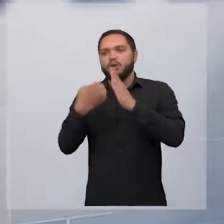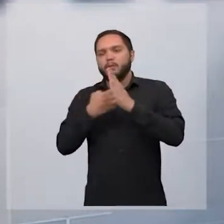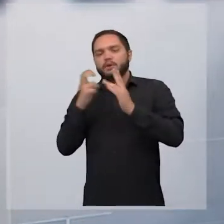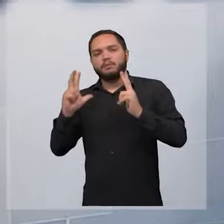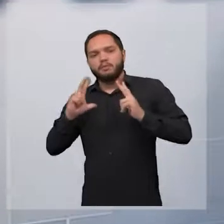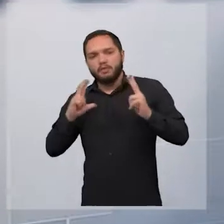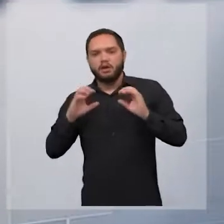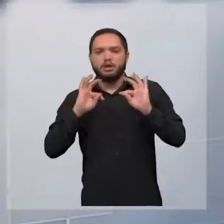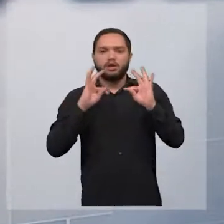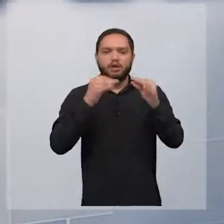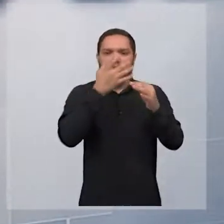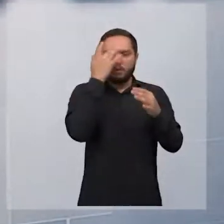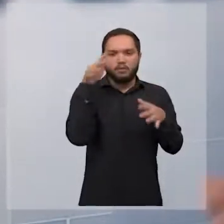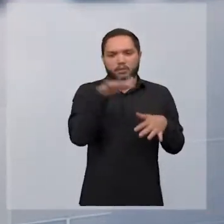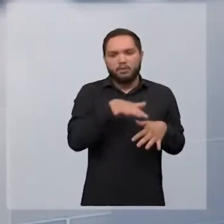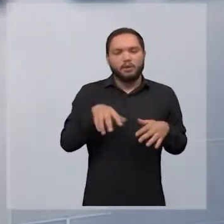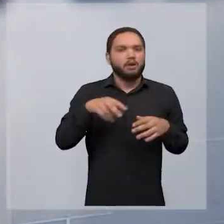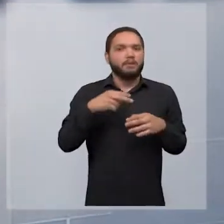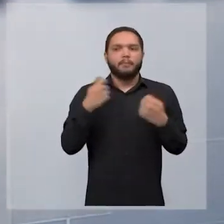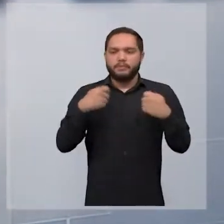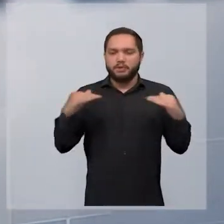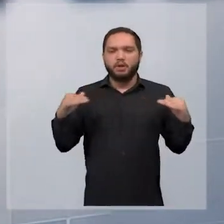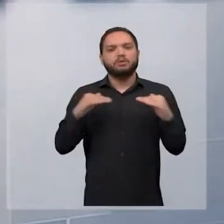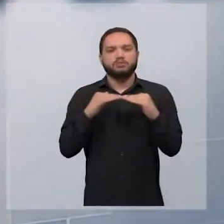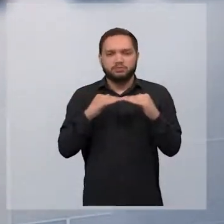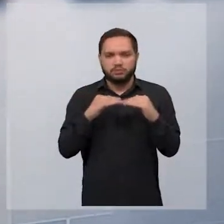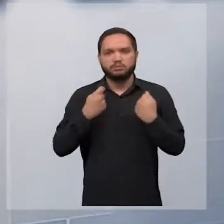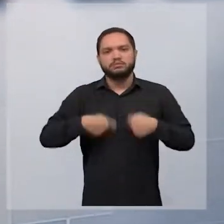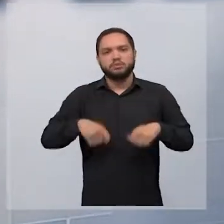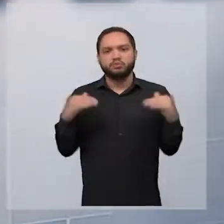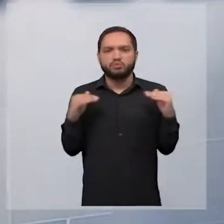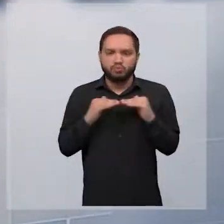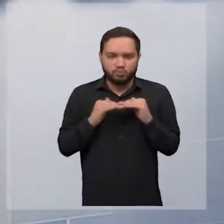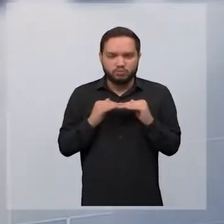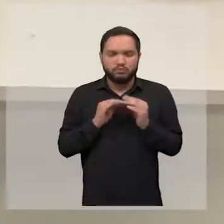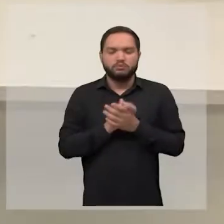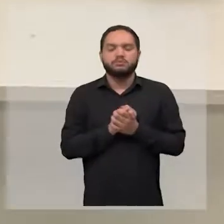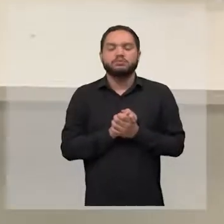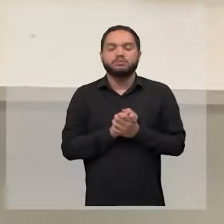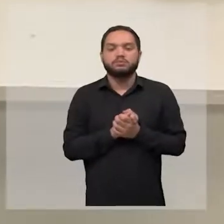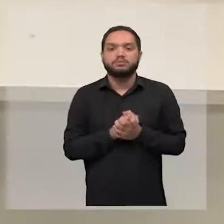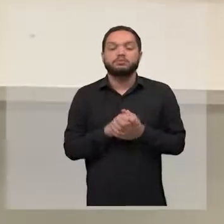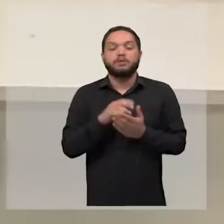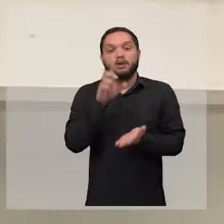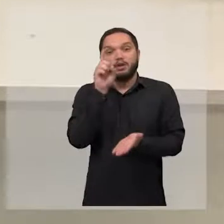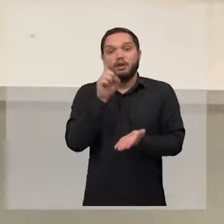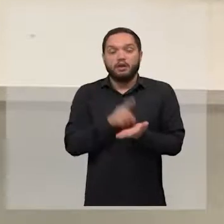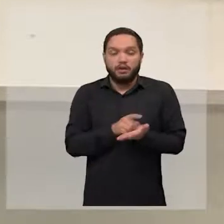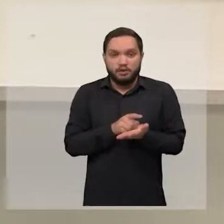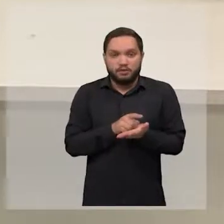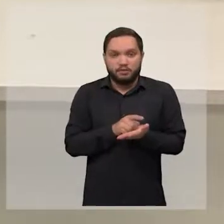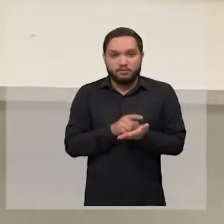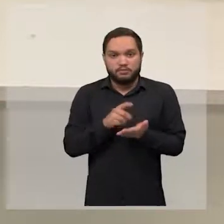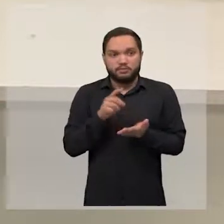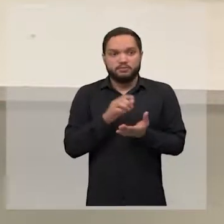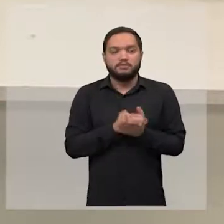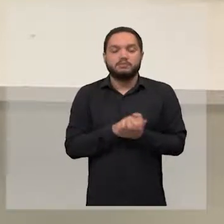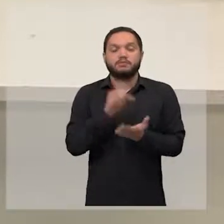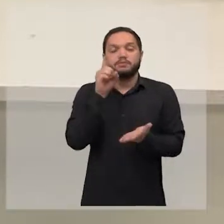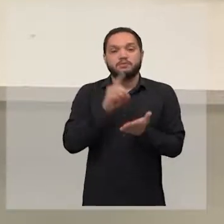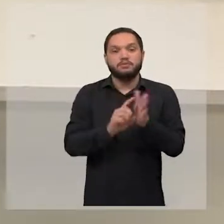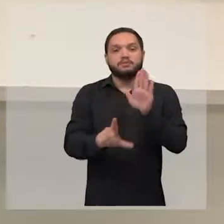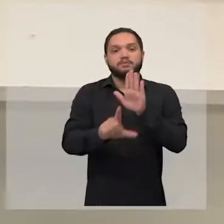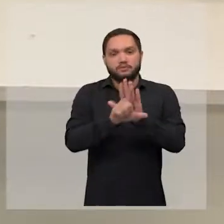cometendo injustiça. Mas também aqueles Não mais pode. fragilizados pela situação não econômica, pode. por E, uma na necessidade verdade, de ocupar, de a viver, morar lei no imóvel. virá com este